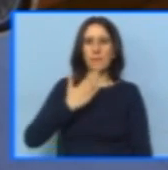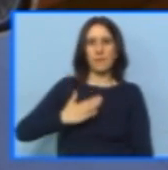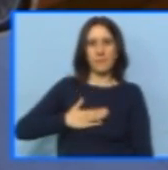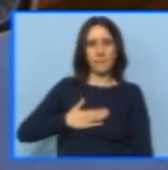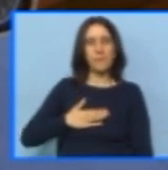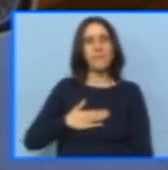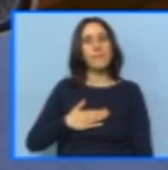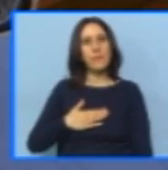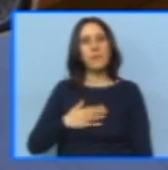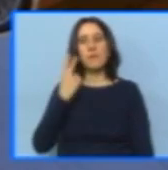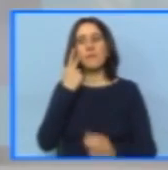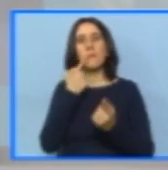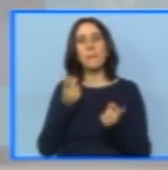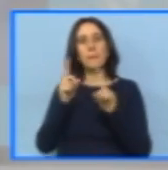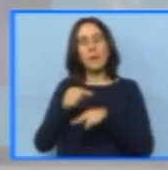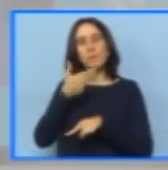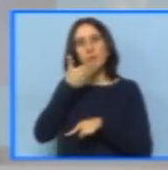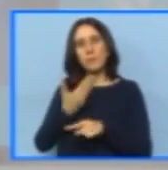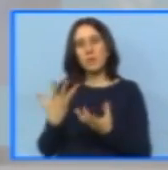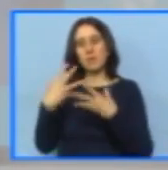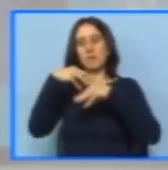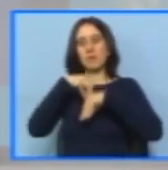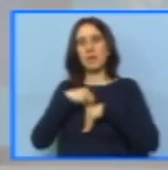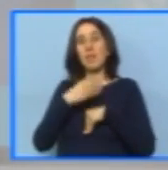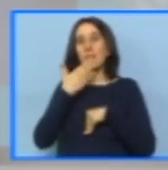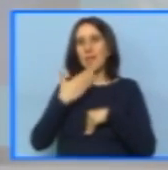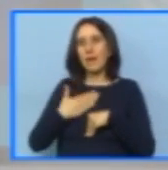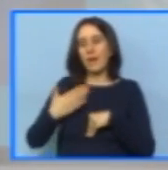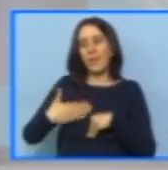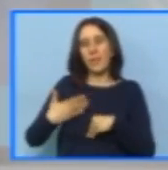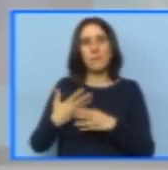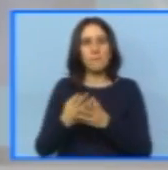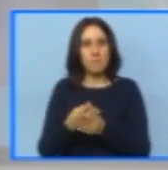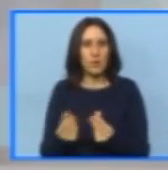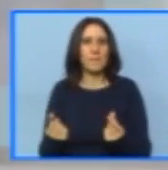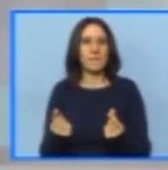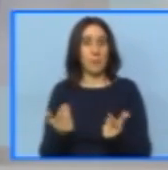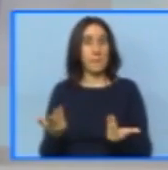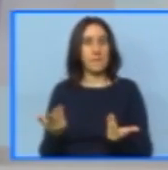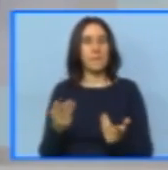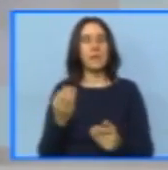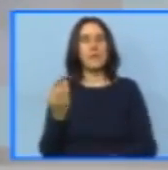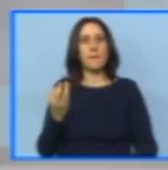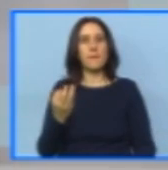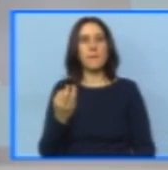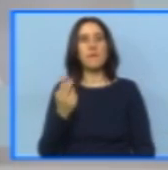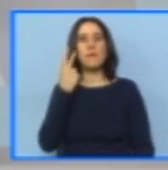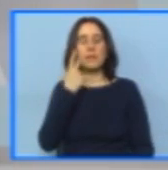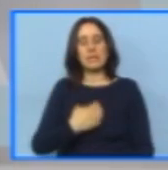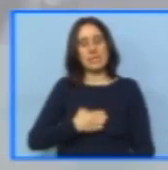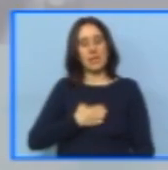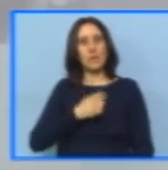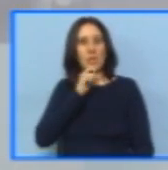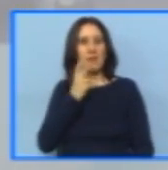a experiência da ressurreição que permite ultrapassar o medo, não é? E permite viver realmente com sentido